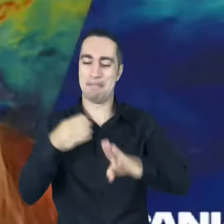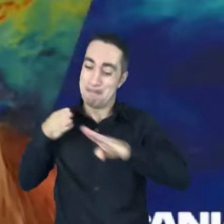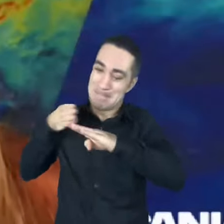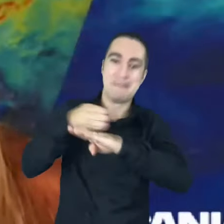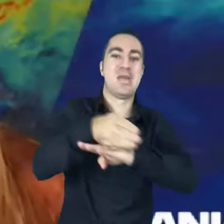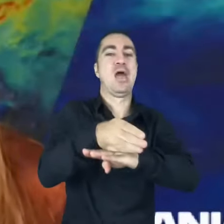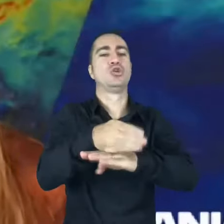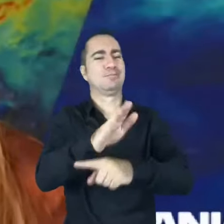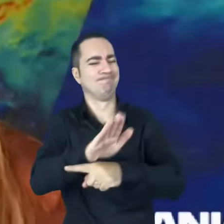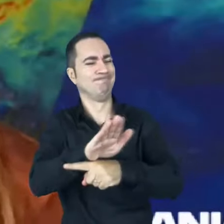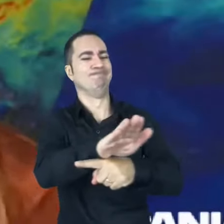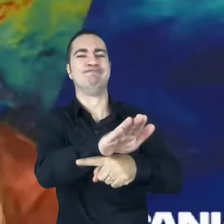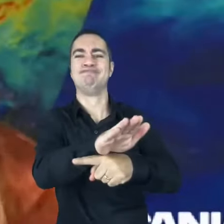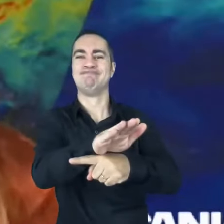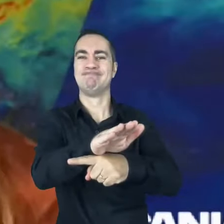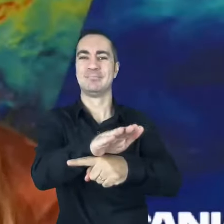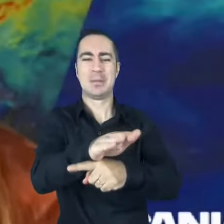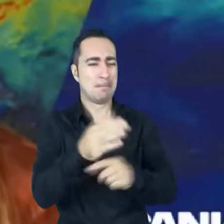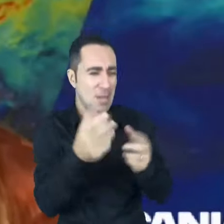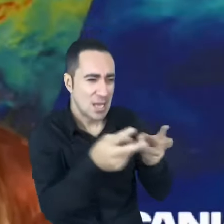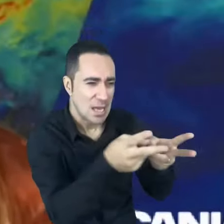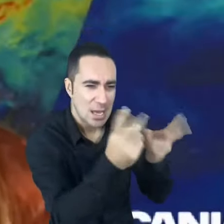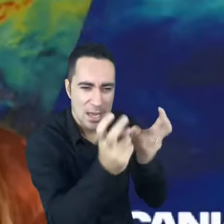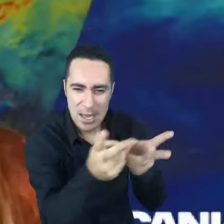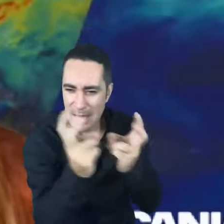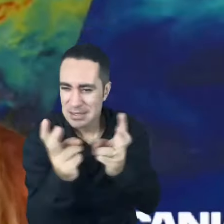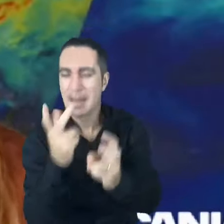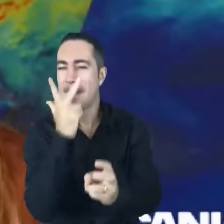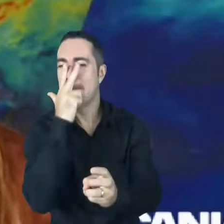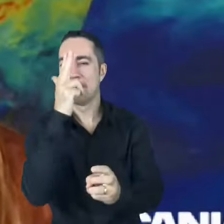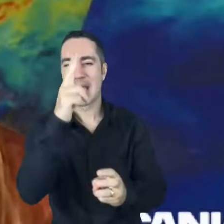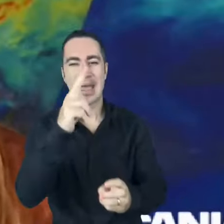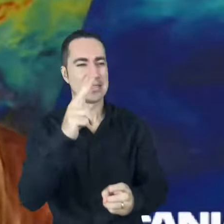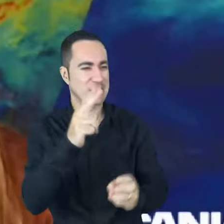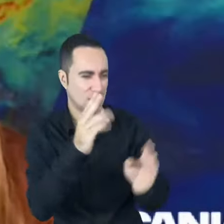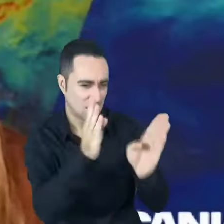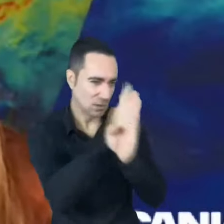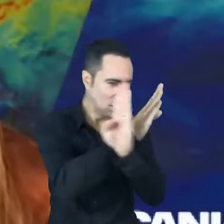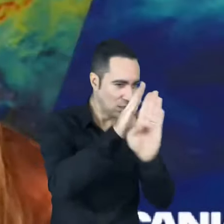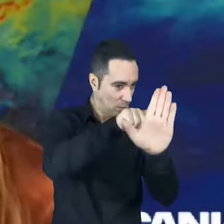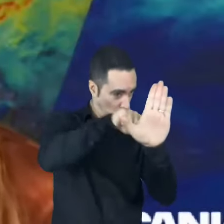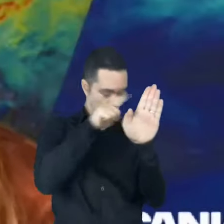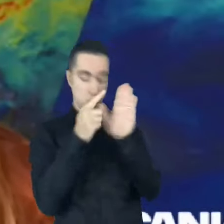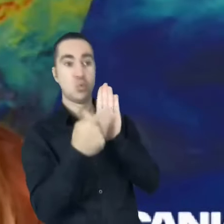ter um papel e olhar por essas lentes da sociedade que eu estou falando.